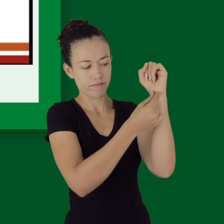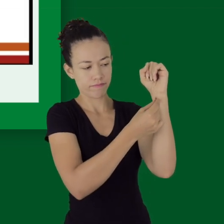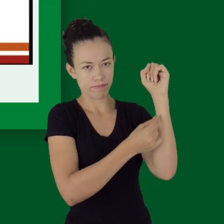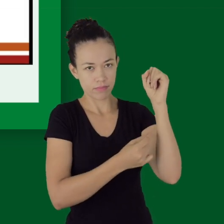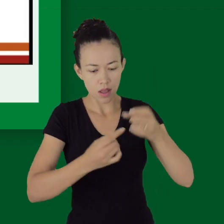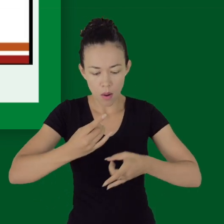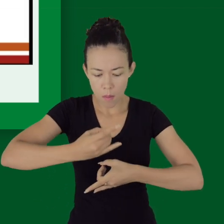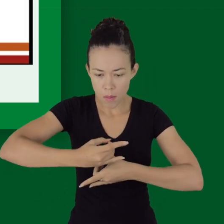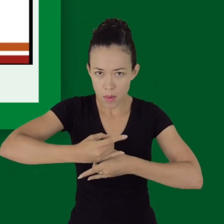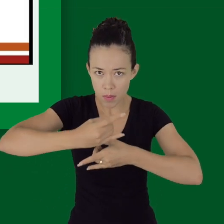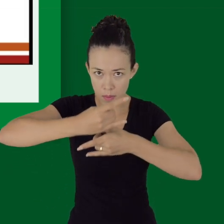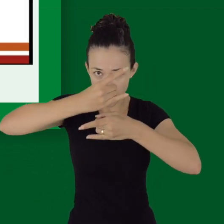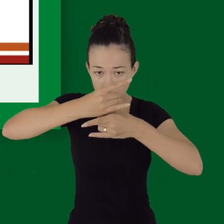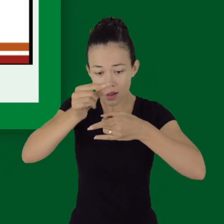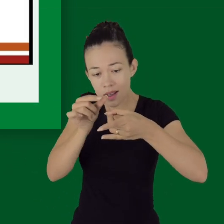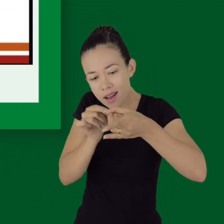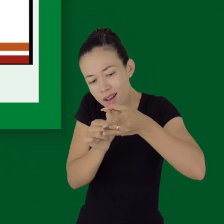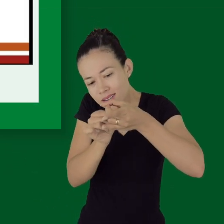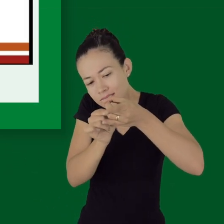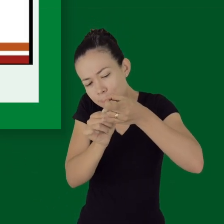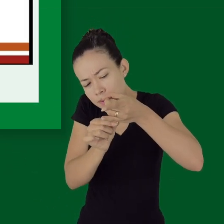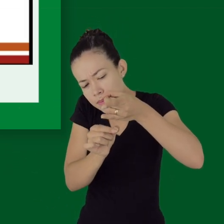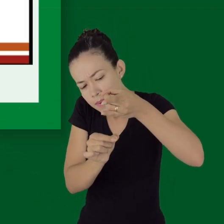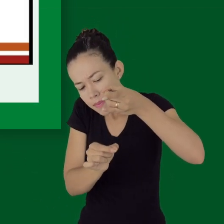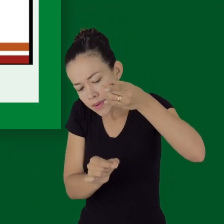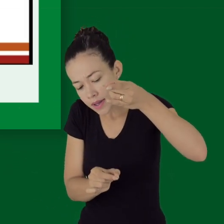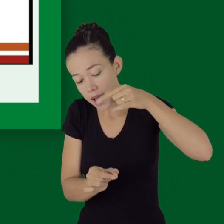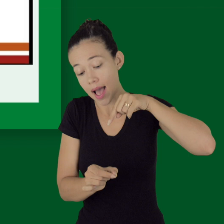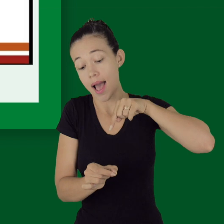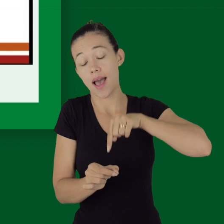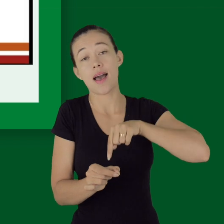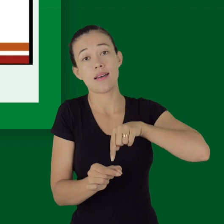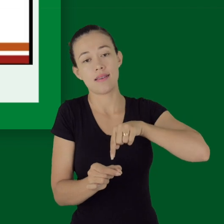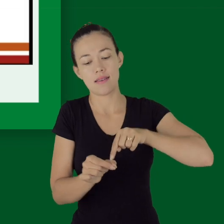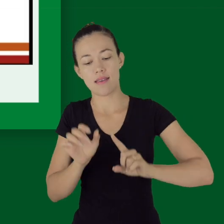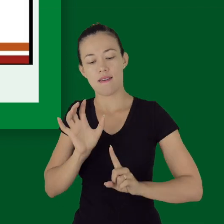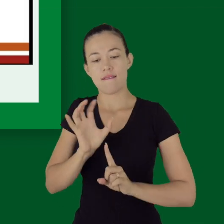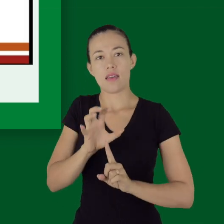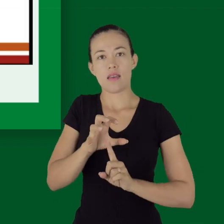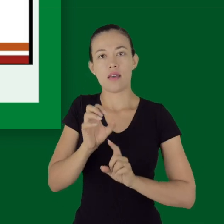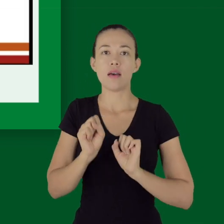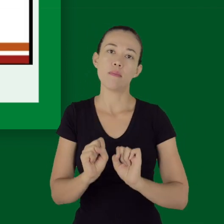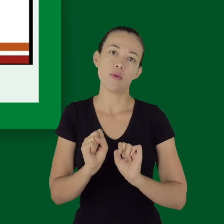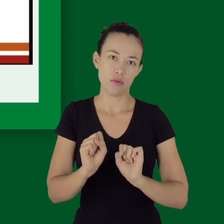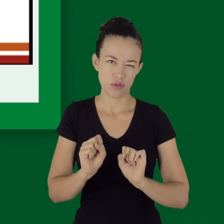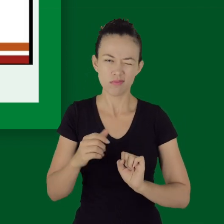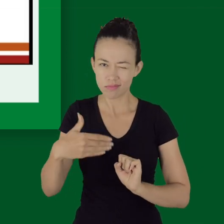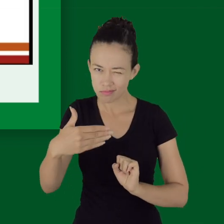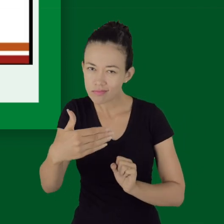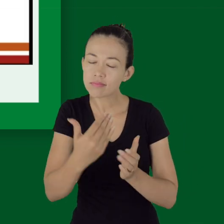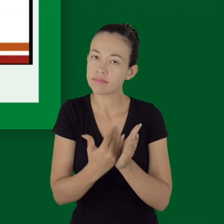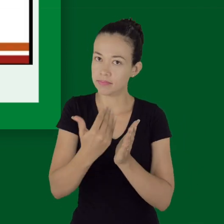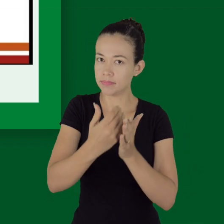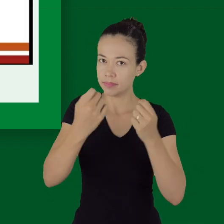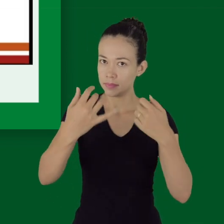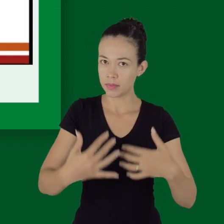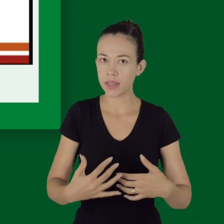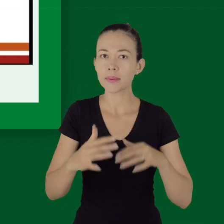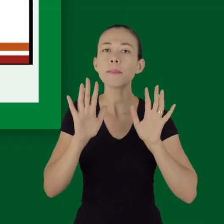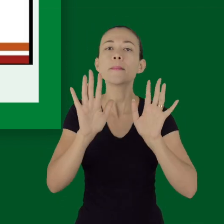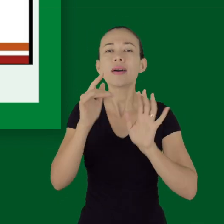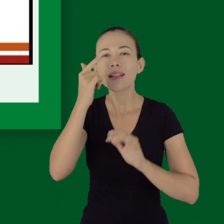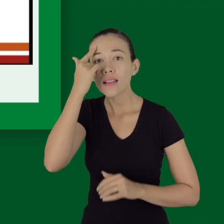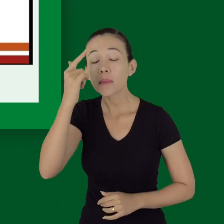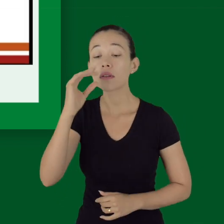neurológica, comprometendo ossos, ligamentos, estruturas neurológicas. E você tem uma correspondência aí de comprometimento